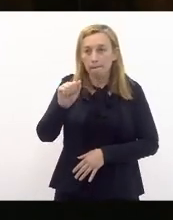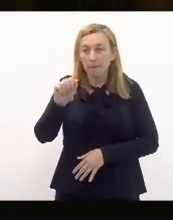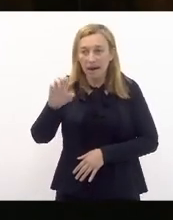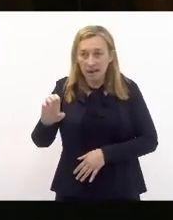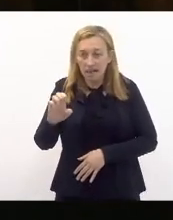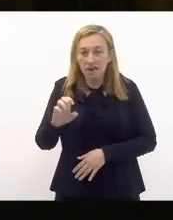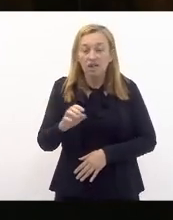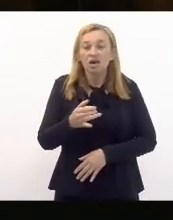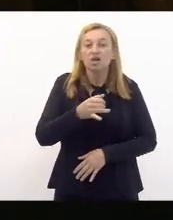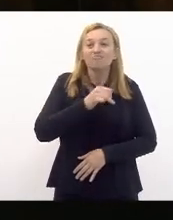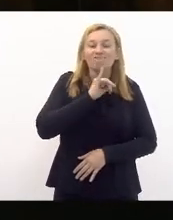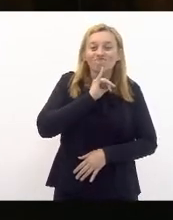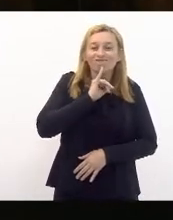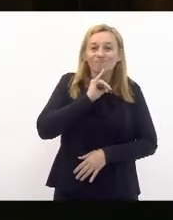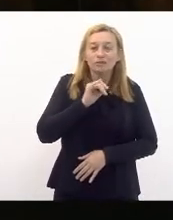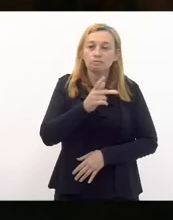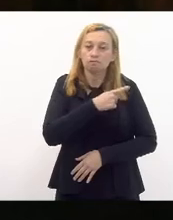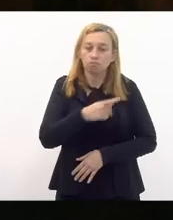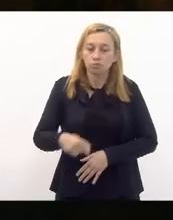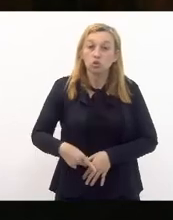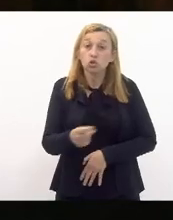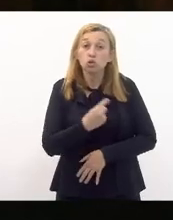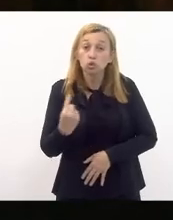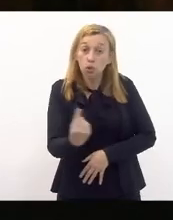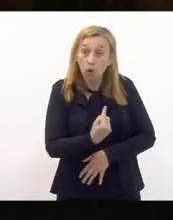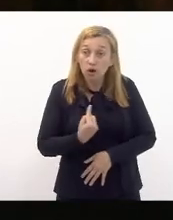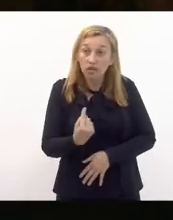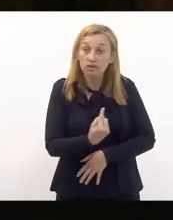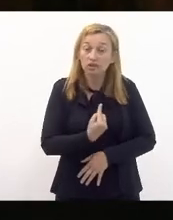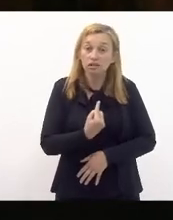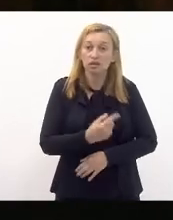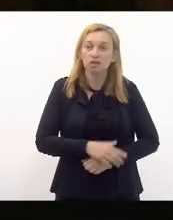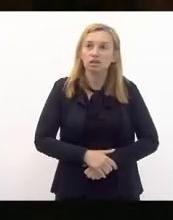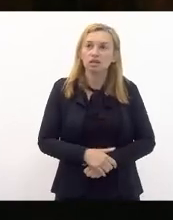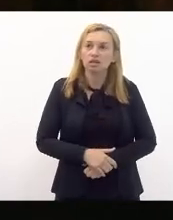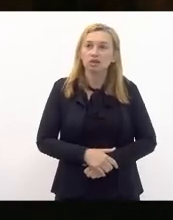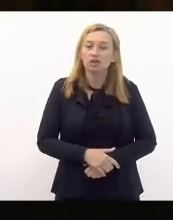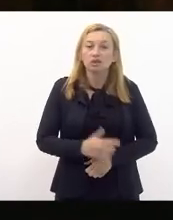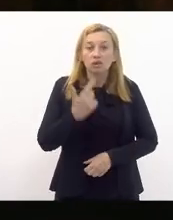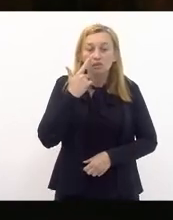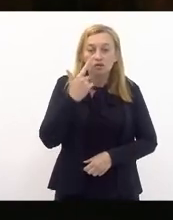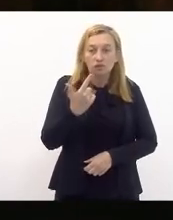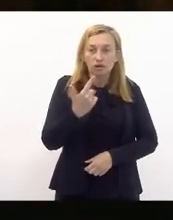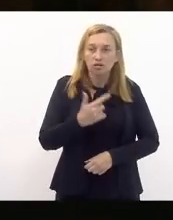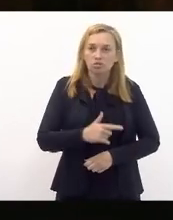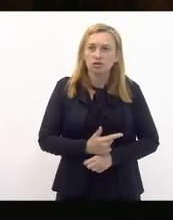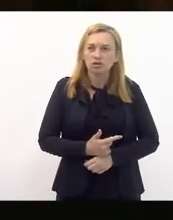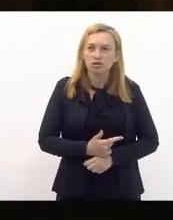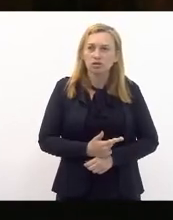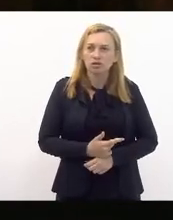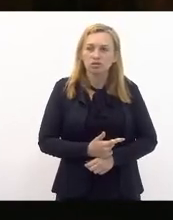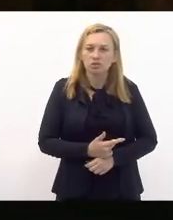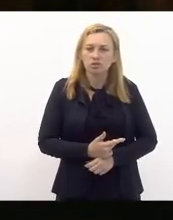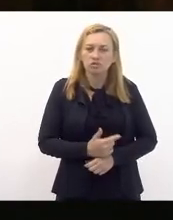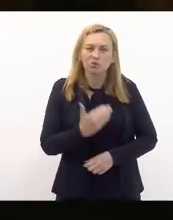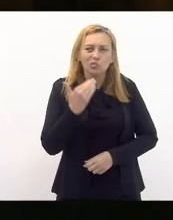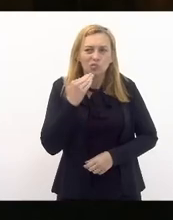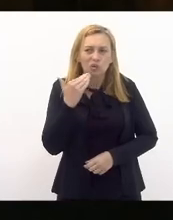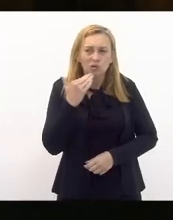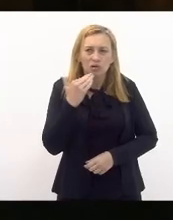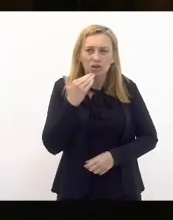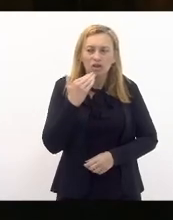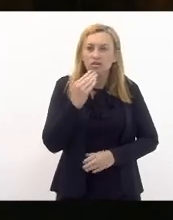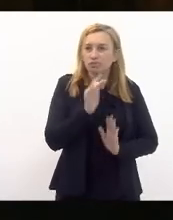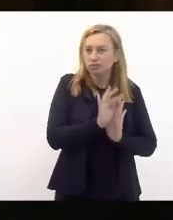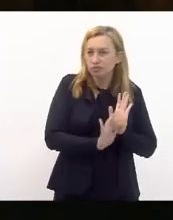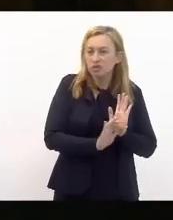infelizmente o presente e nós estamos assistindo um desmonte da agenda social